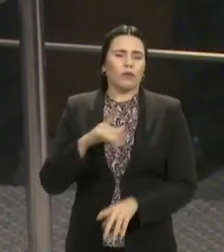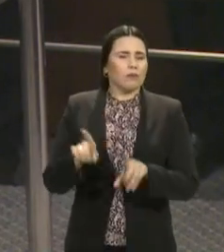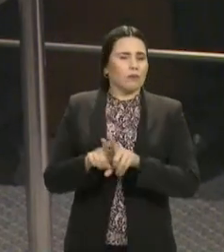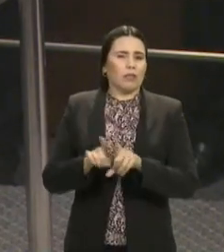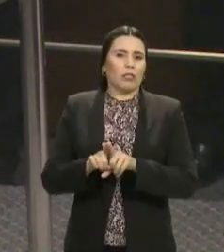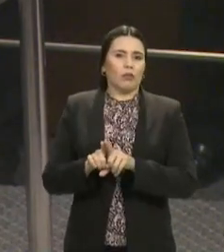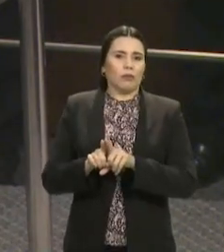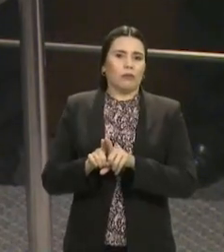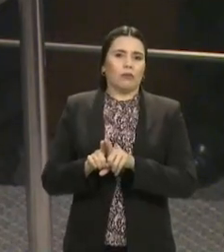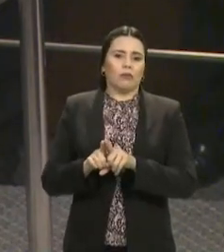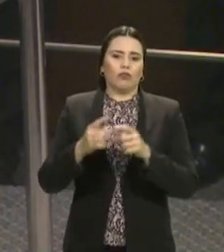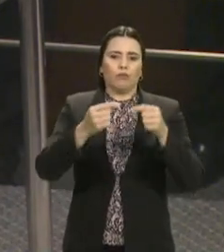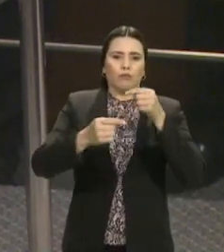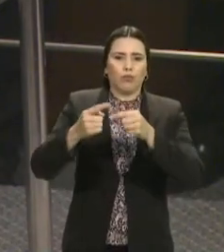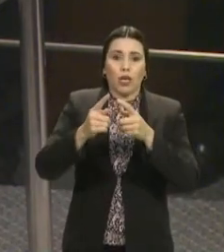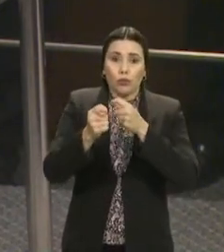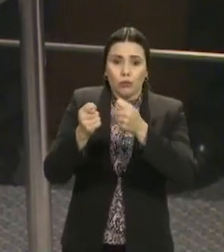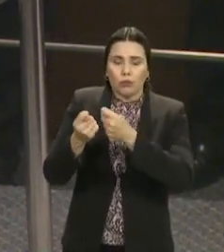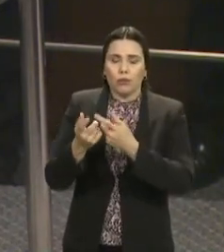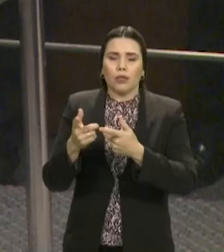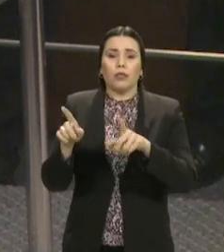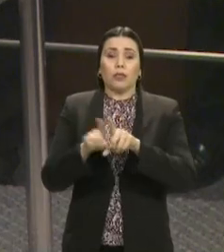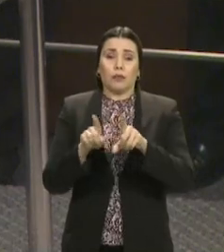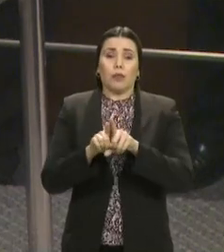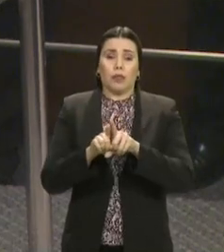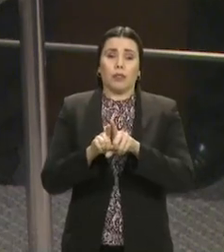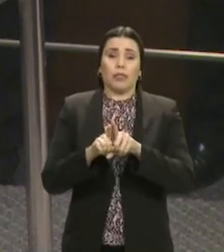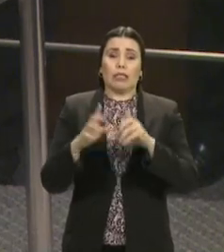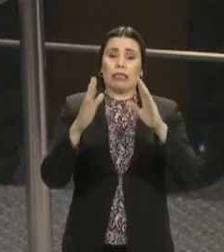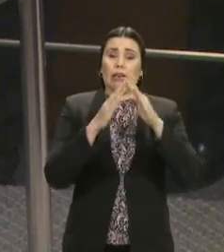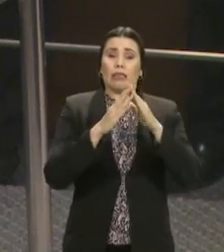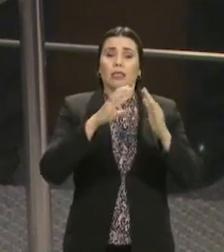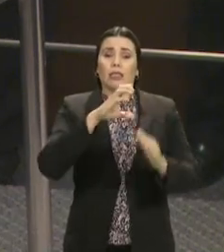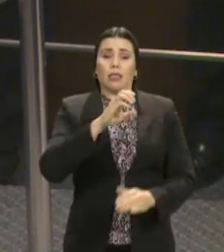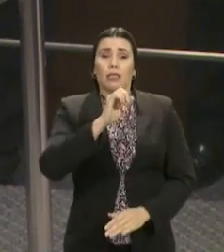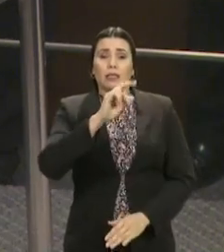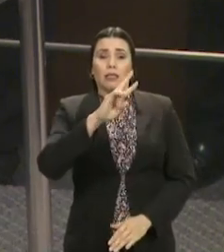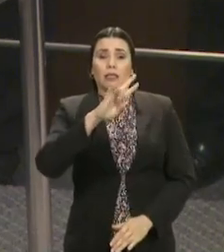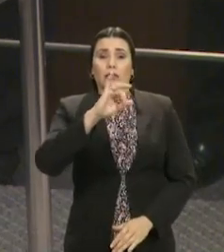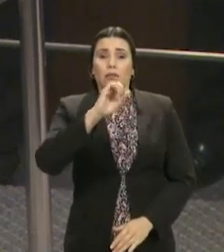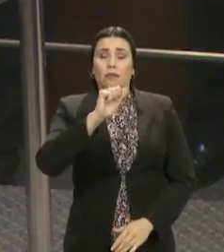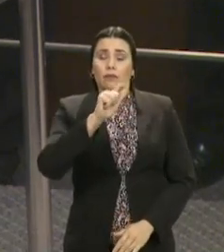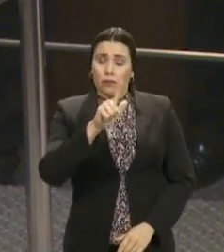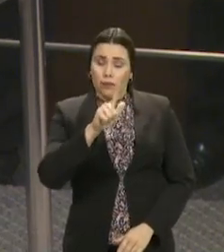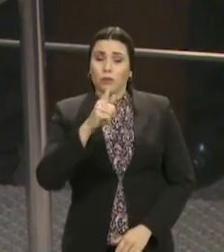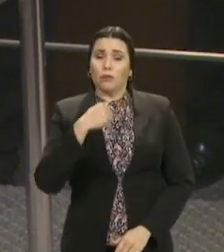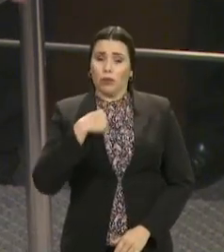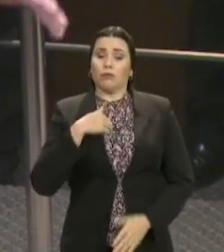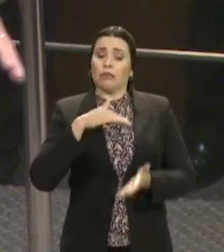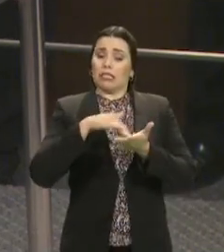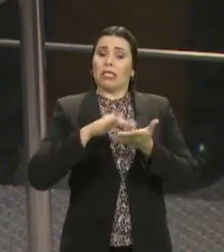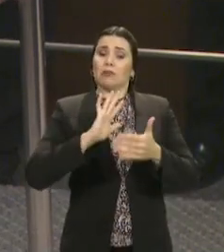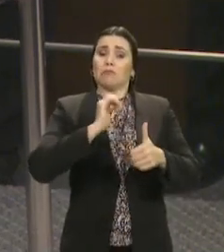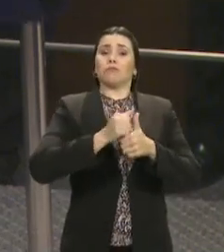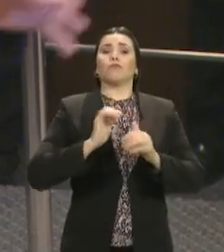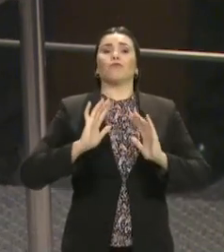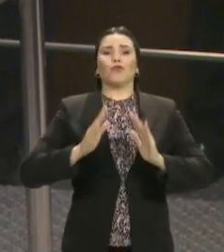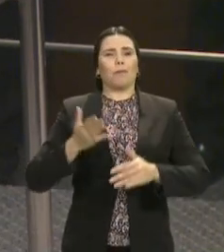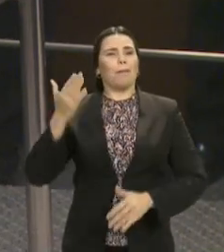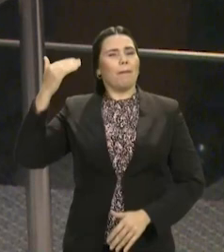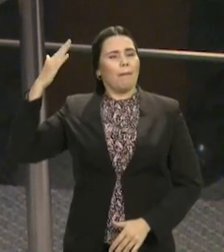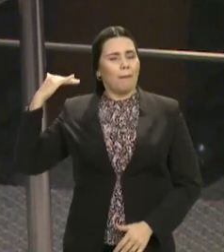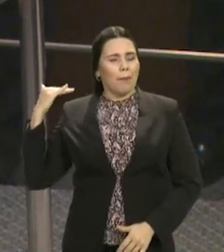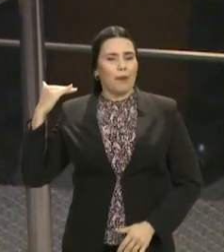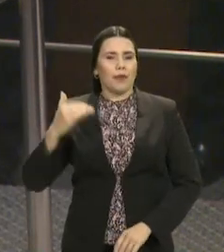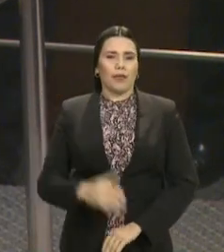os pleitos. Fui secretário-chefe da Casa Civil, exatamente o gerente do governo, para que a gente pudesse fazer com que